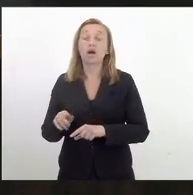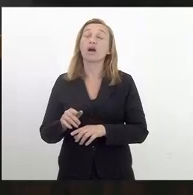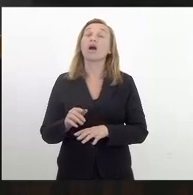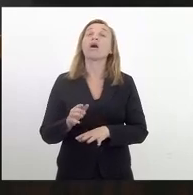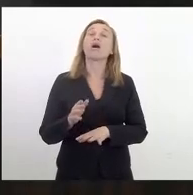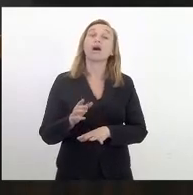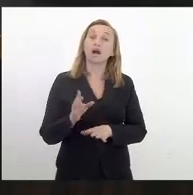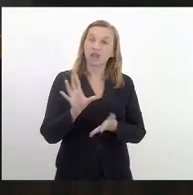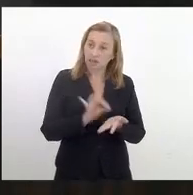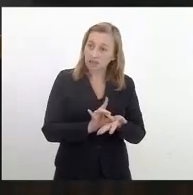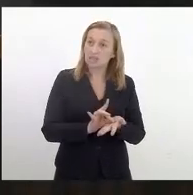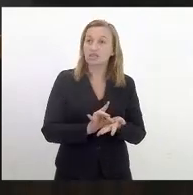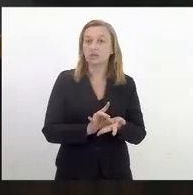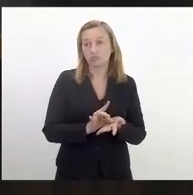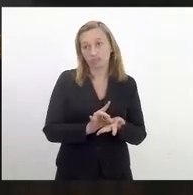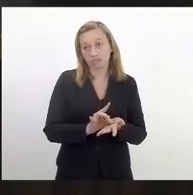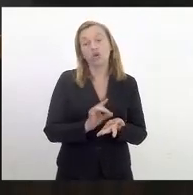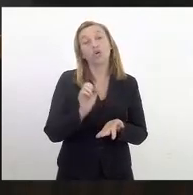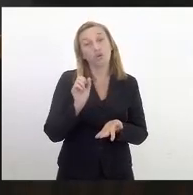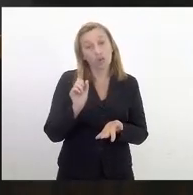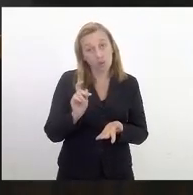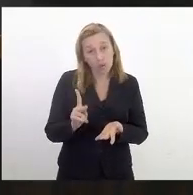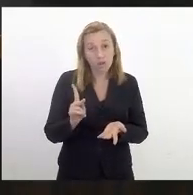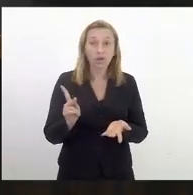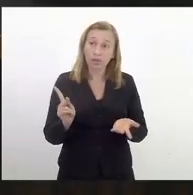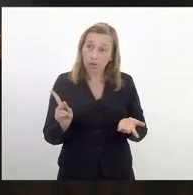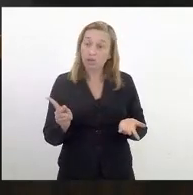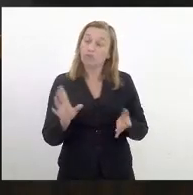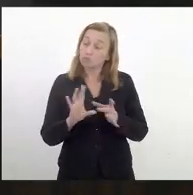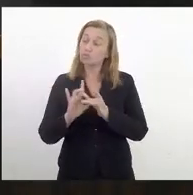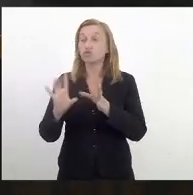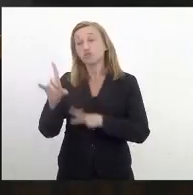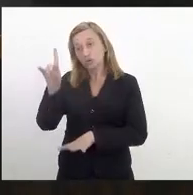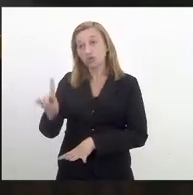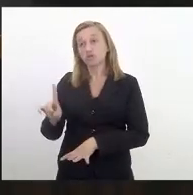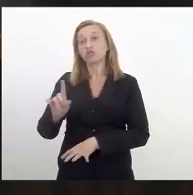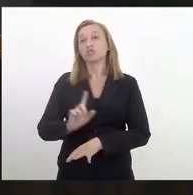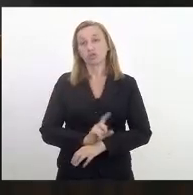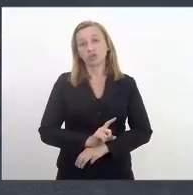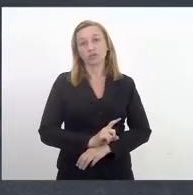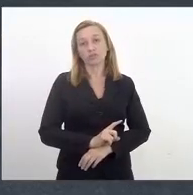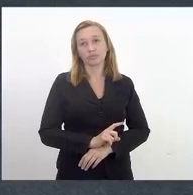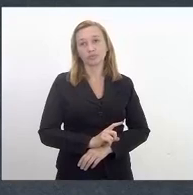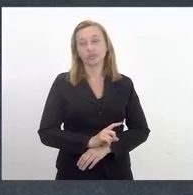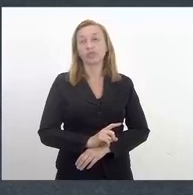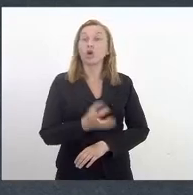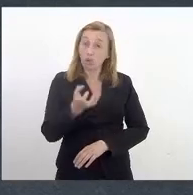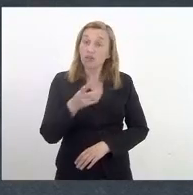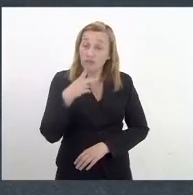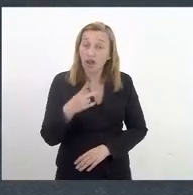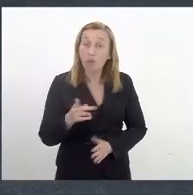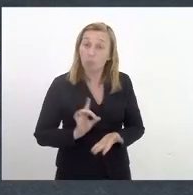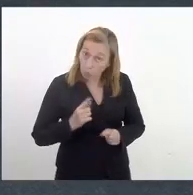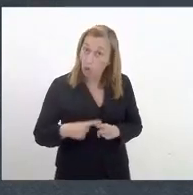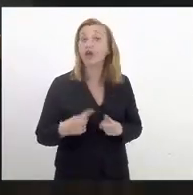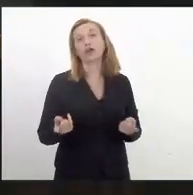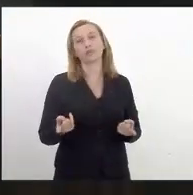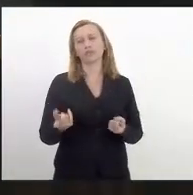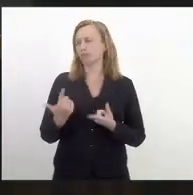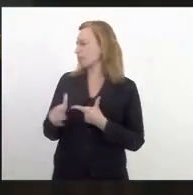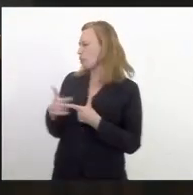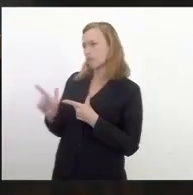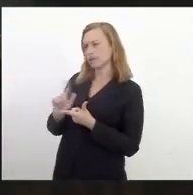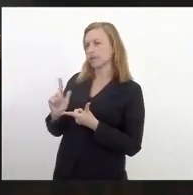a anexação e eu vou dar vossa excelência o direito de anexar mas eu quero dizer por quê Porque ele não sem